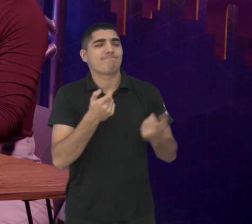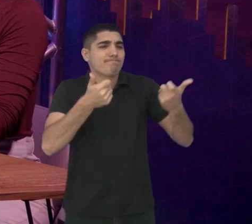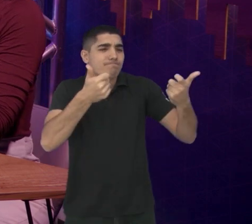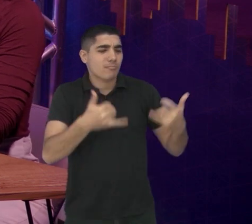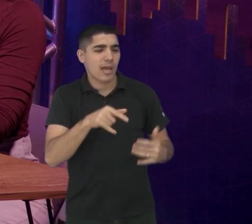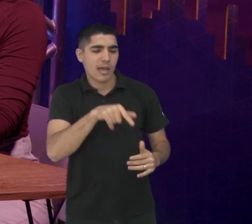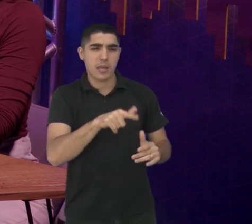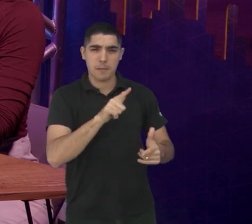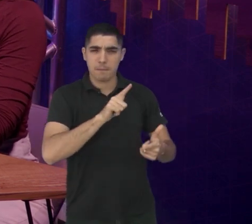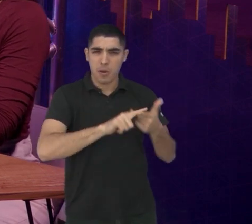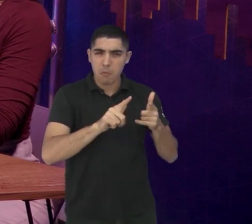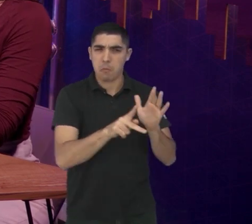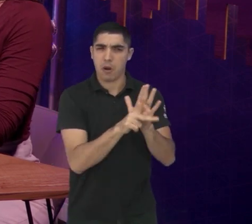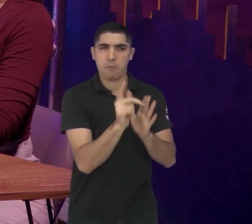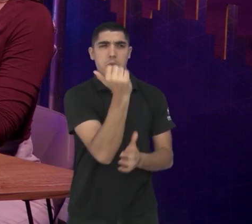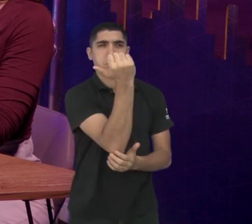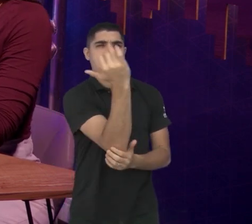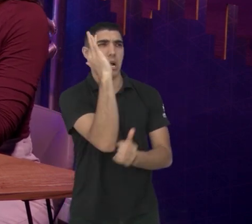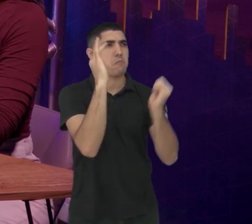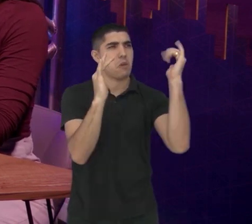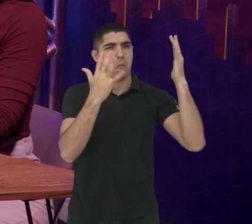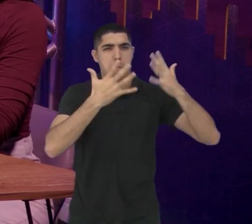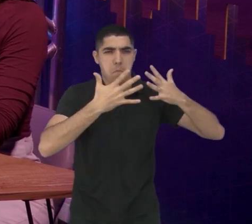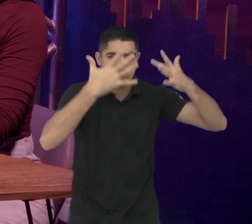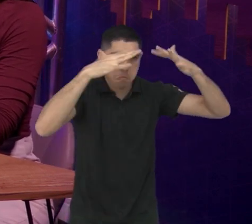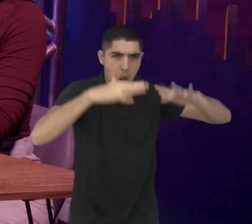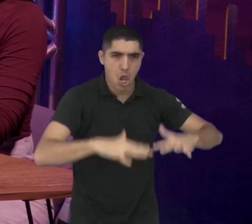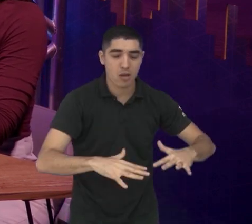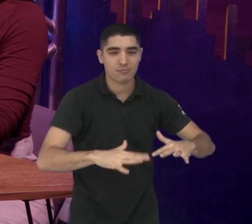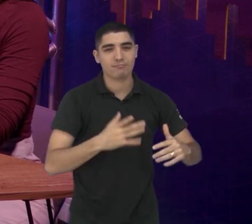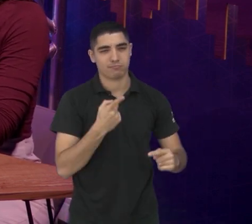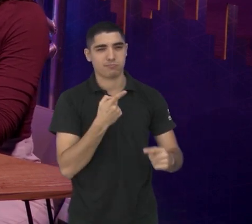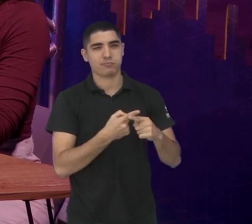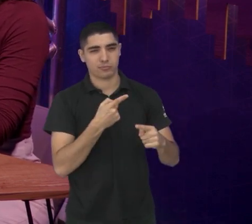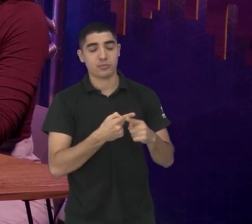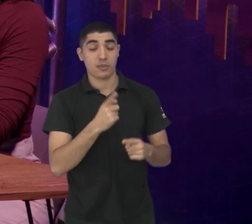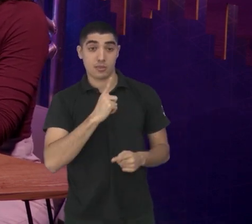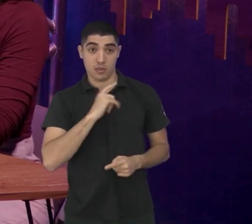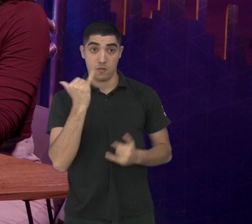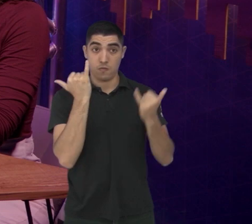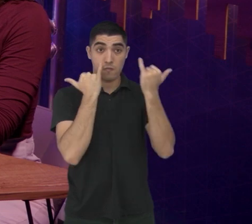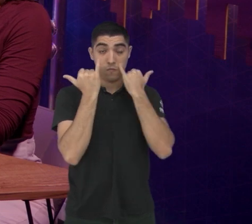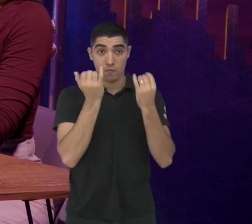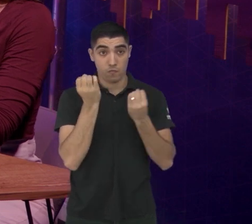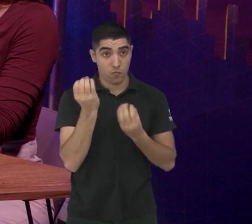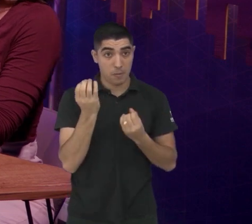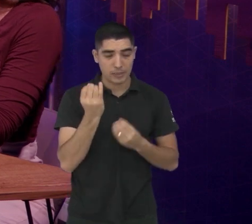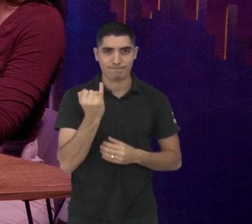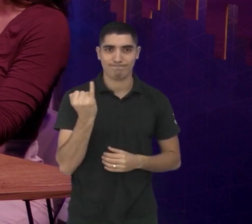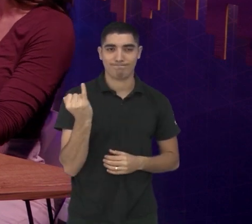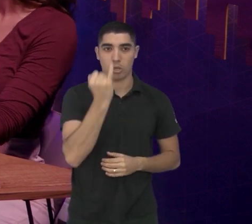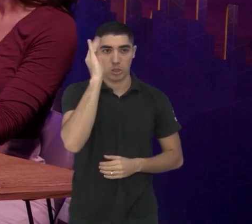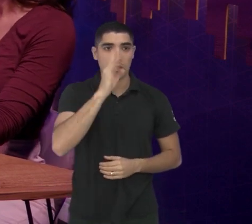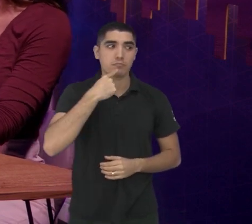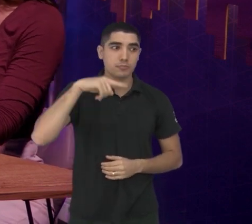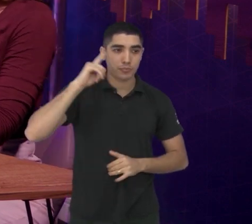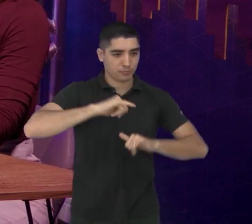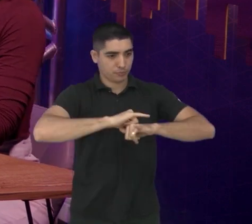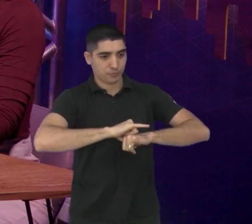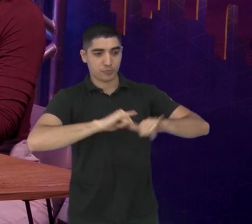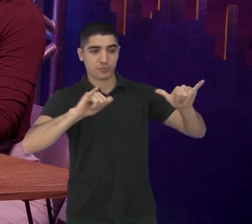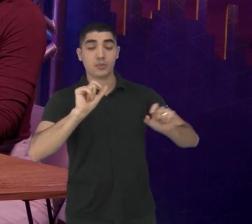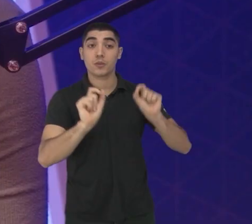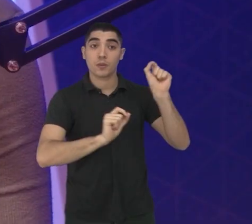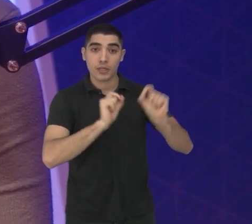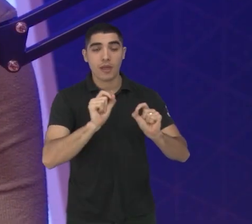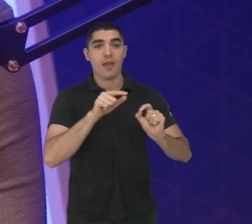que a gente decidiu falar sobre desastres naturais hoje? A gente tem um dado, né, bem importante que saiu recentemente,